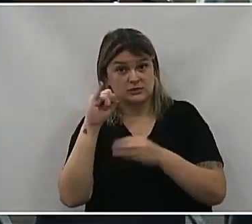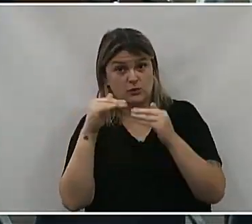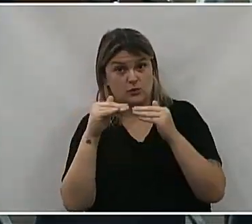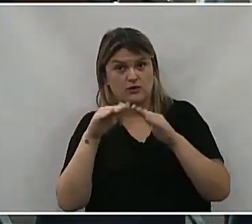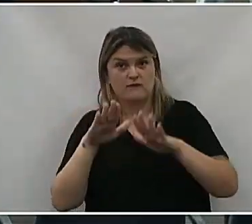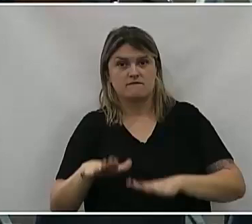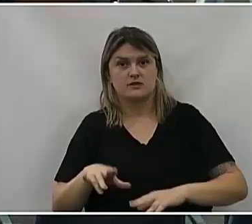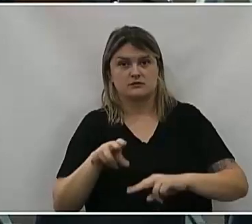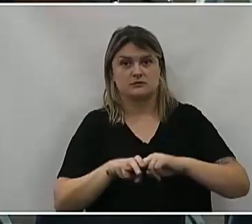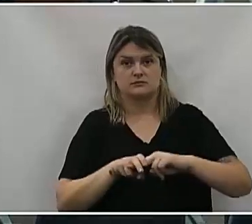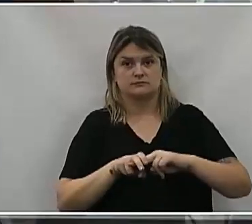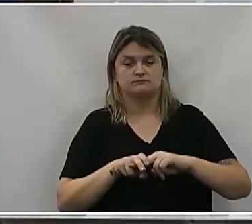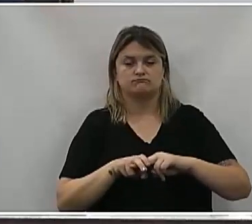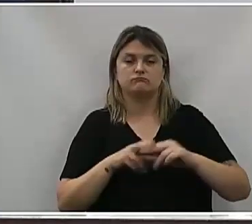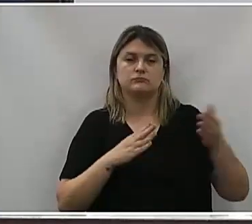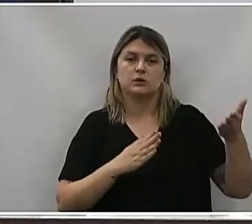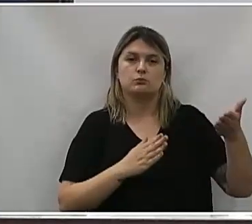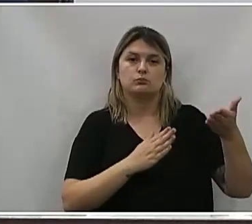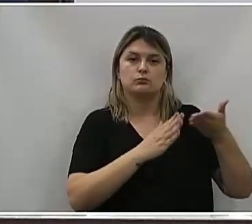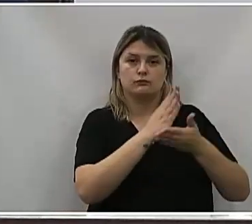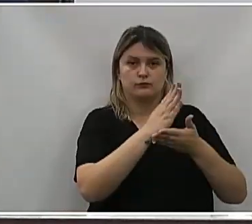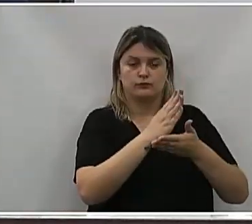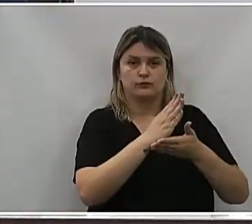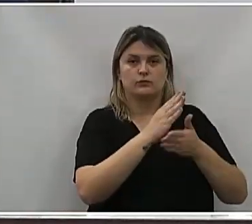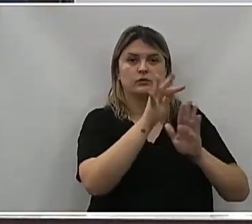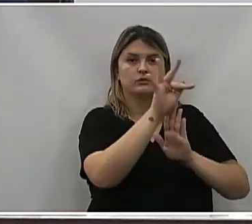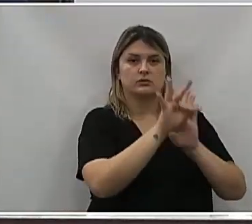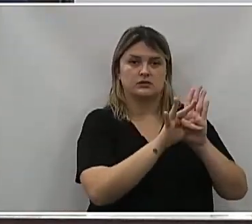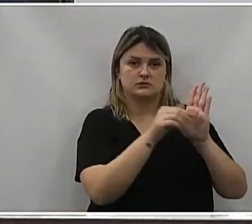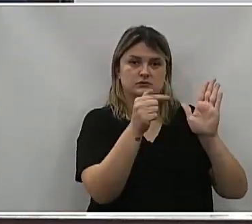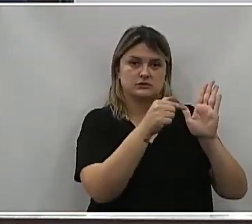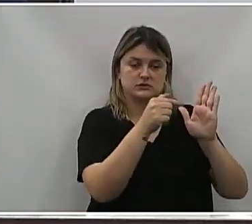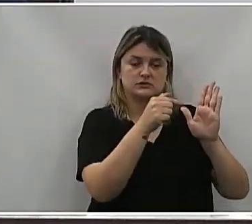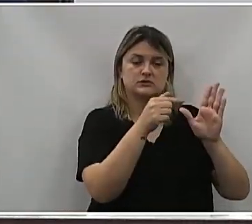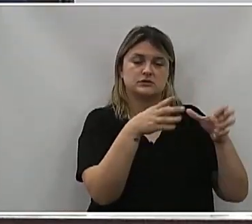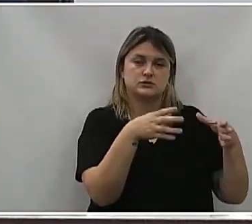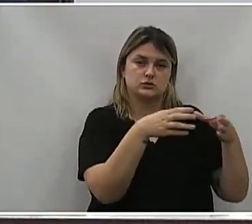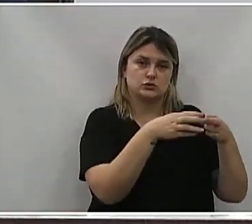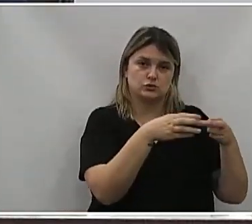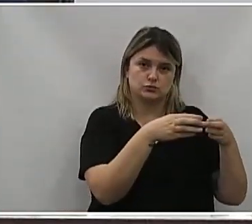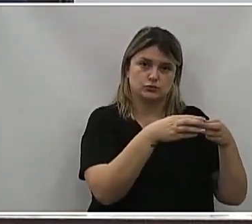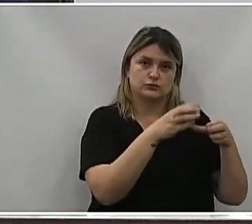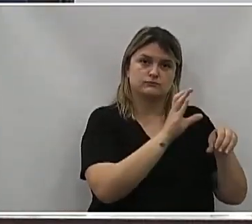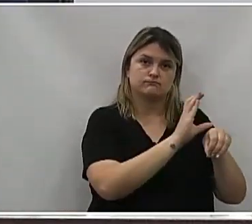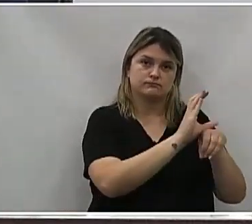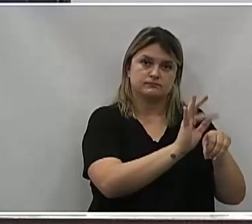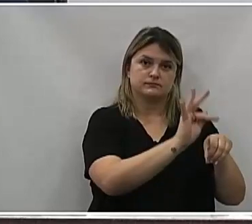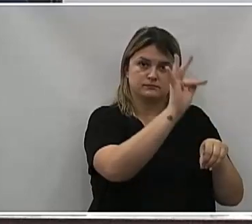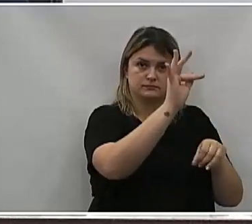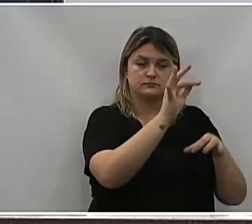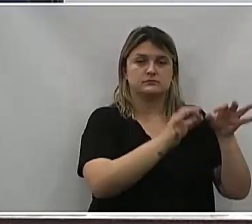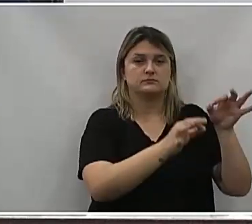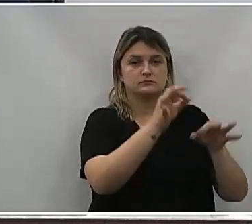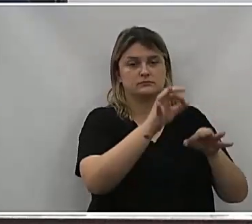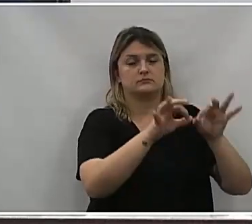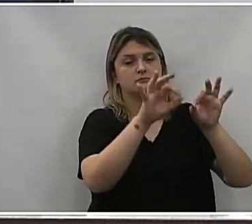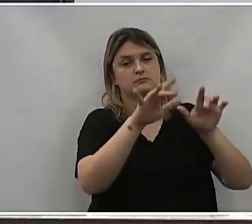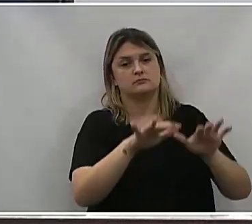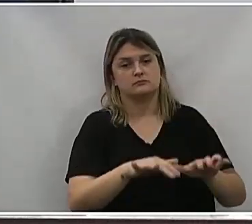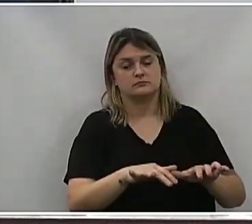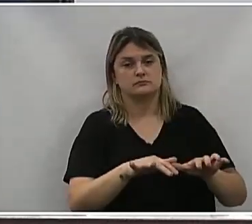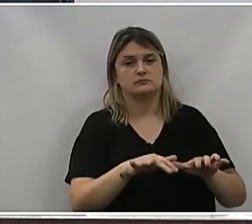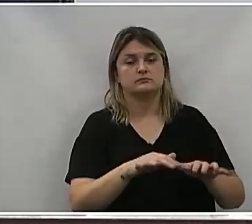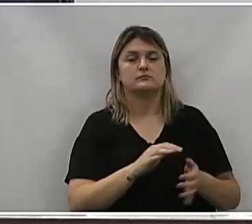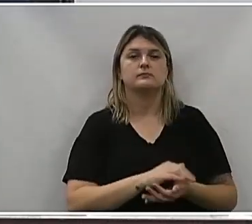aprovam, permaneçam como estão. Está aprovado o parecer fundamentado da Comissão de Constituição, Justiça e